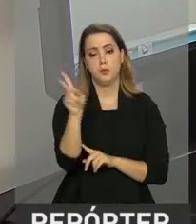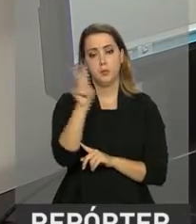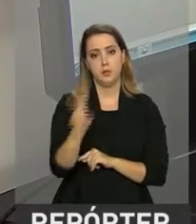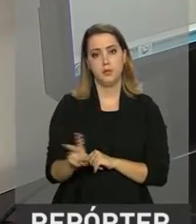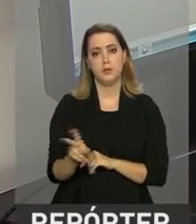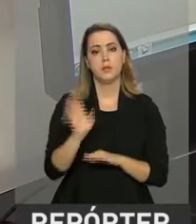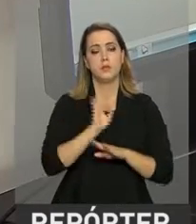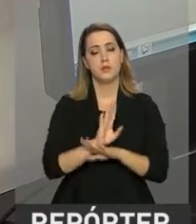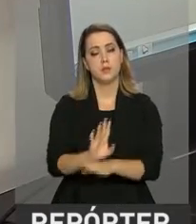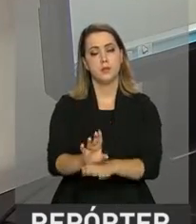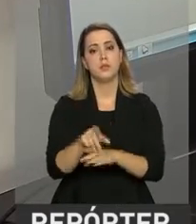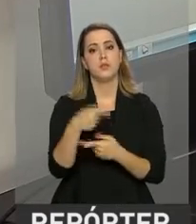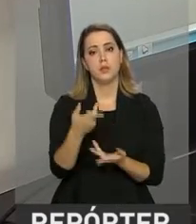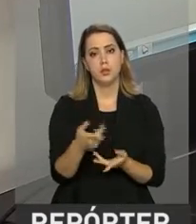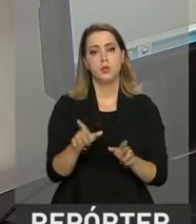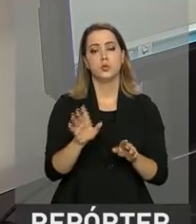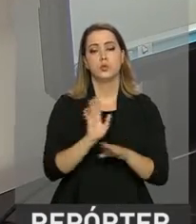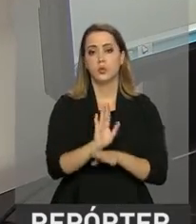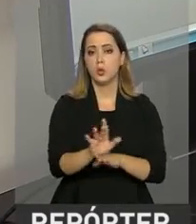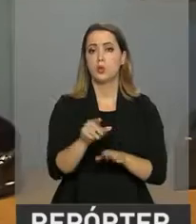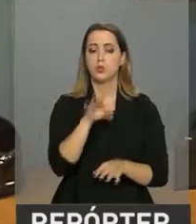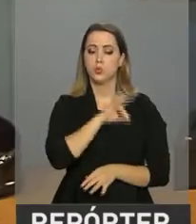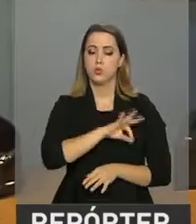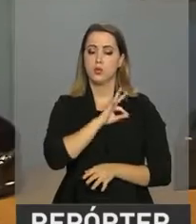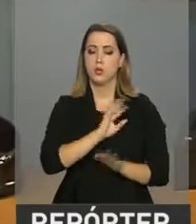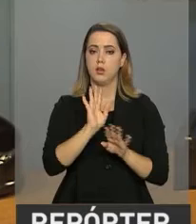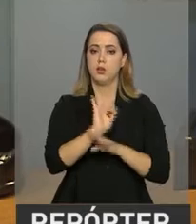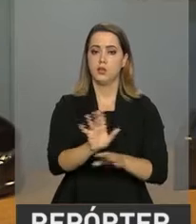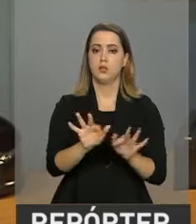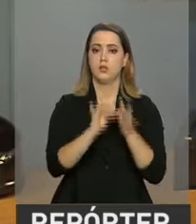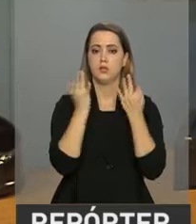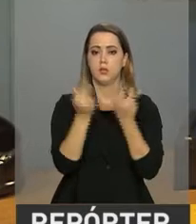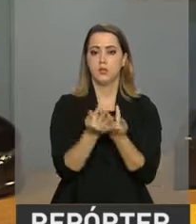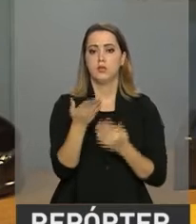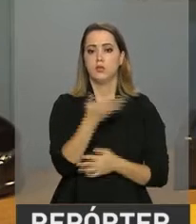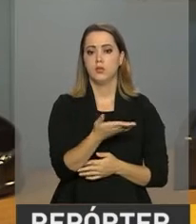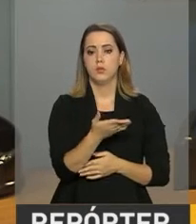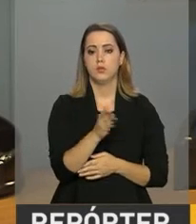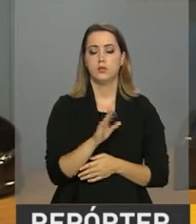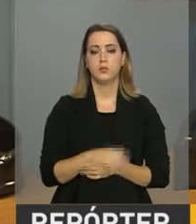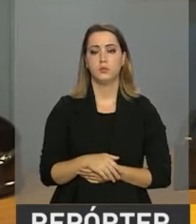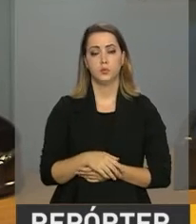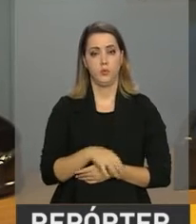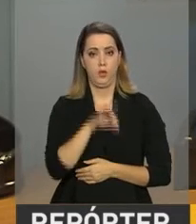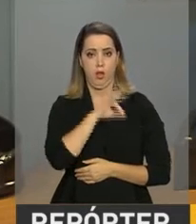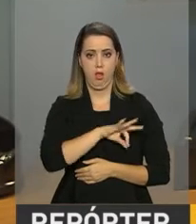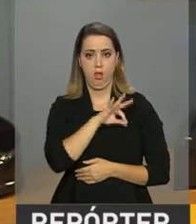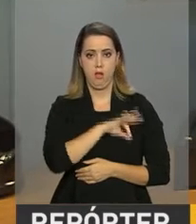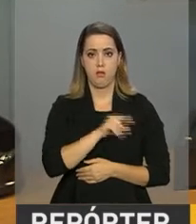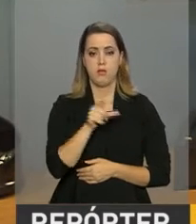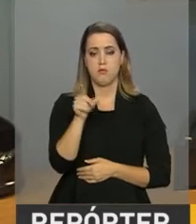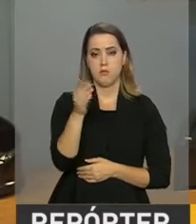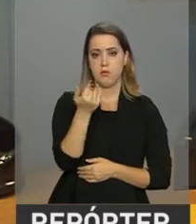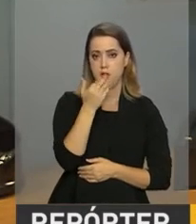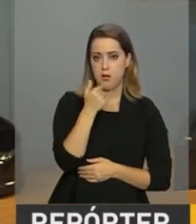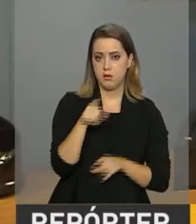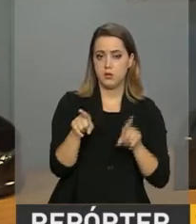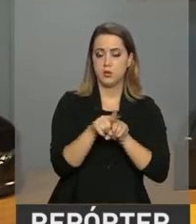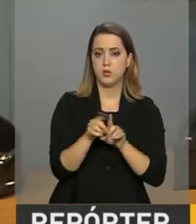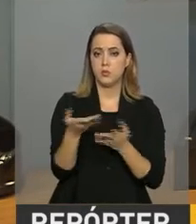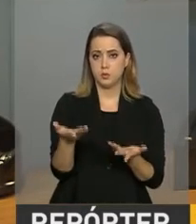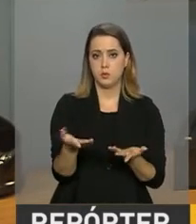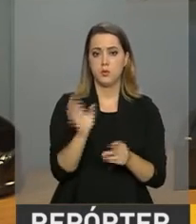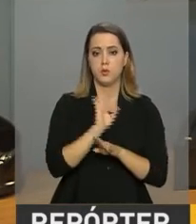financeira beneficia bem a família da estudante eu ajudo caála nas compras de casa com o ticket de alimentação chuva o